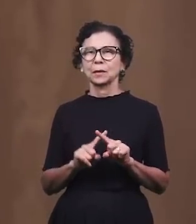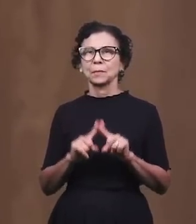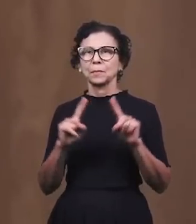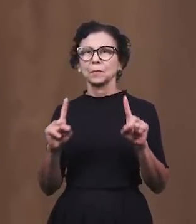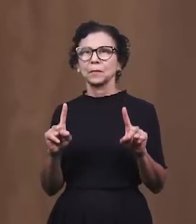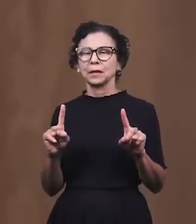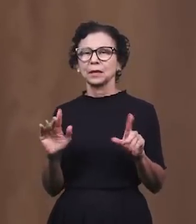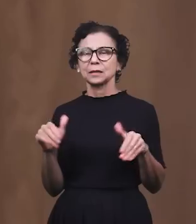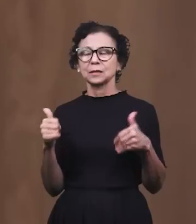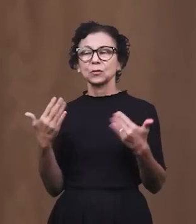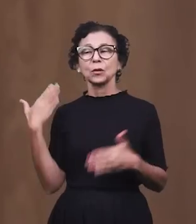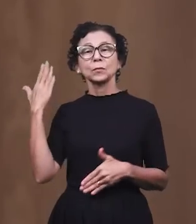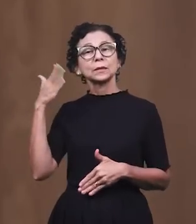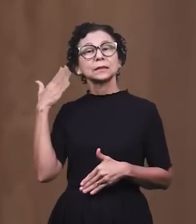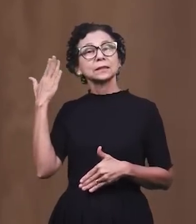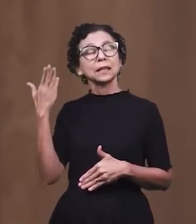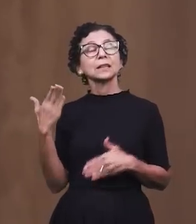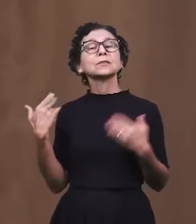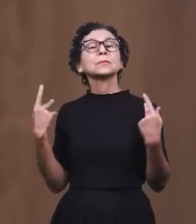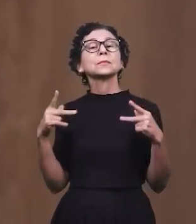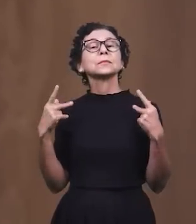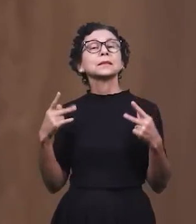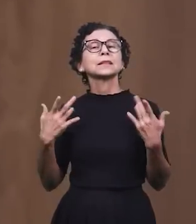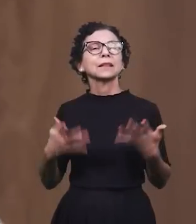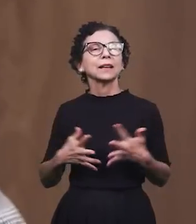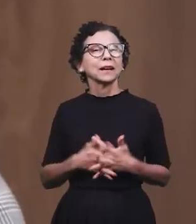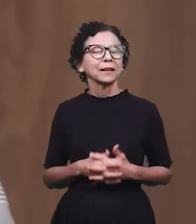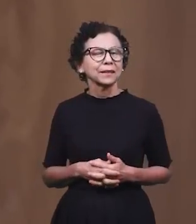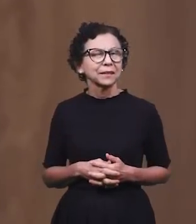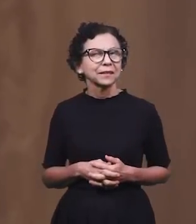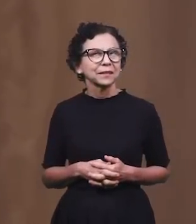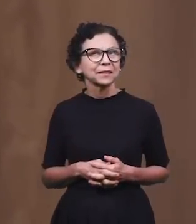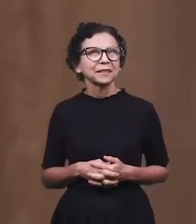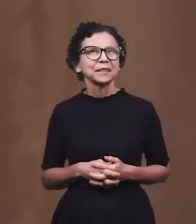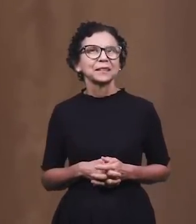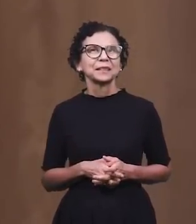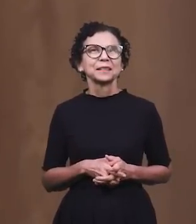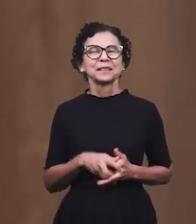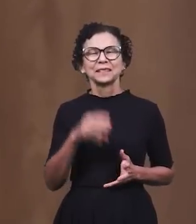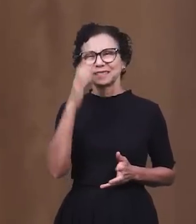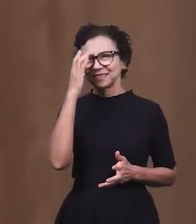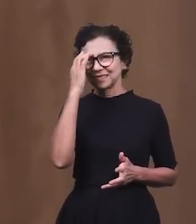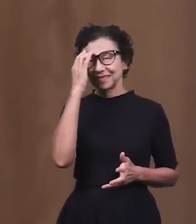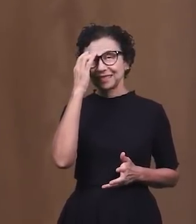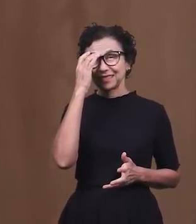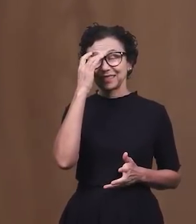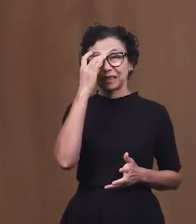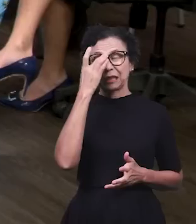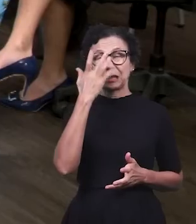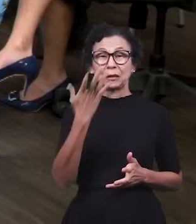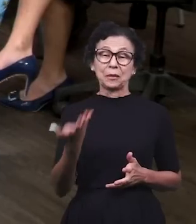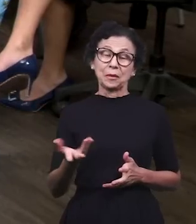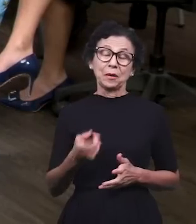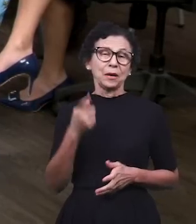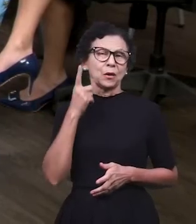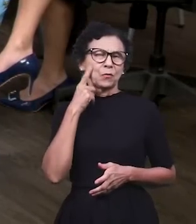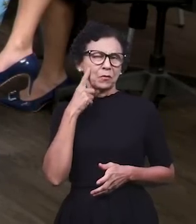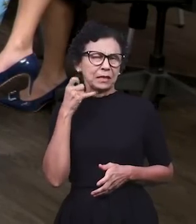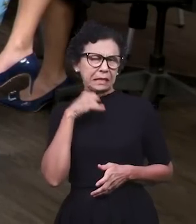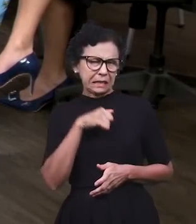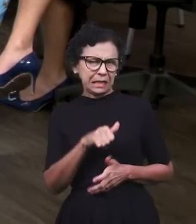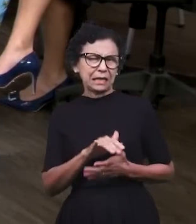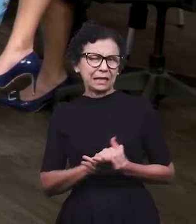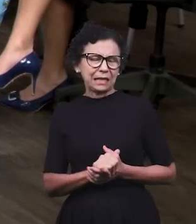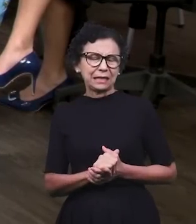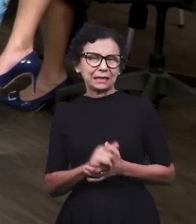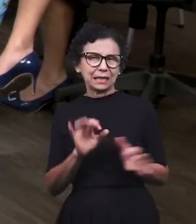Aí a gente vai saber direitinho se ele está integrado da EBD ou não. Entendeu? Porque se ele começar... Aí se ele entregar aquilo... por